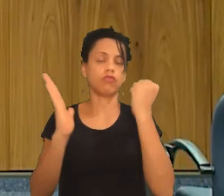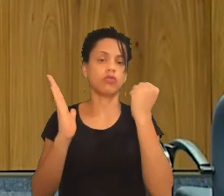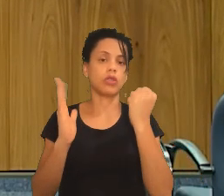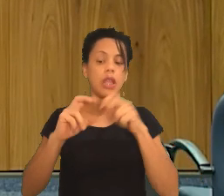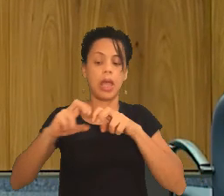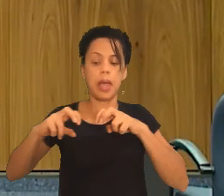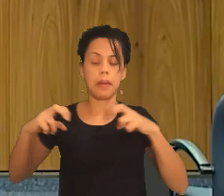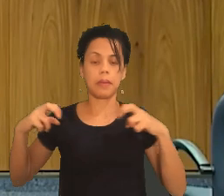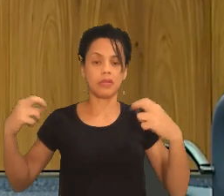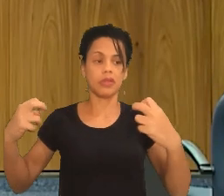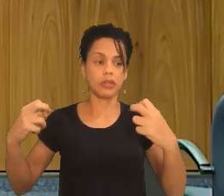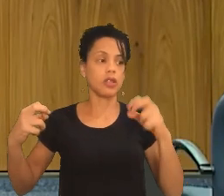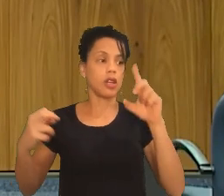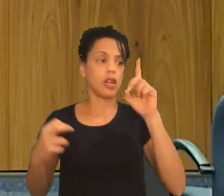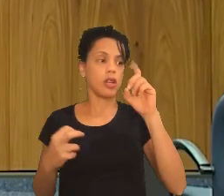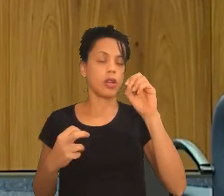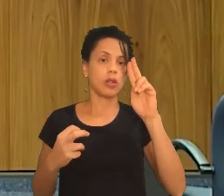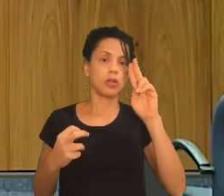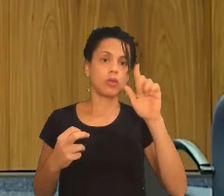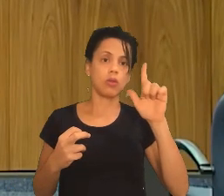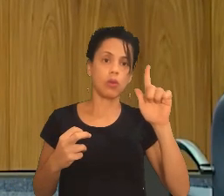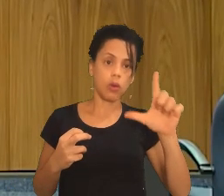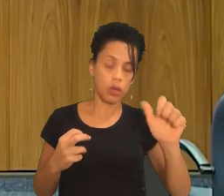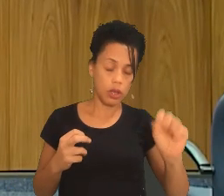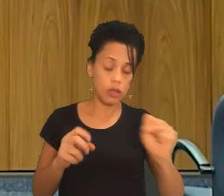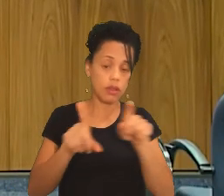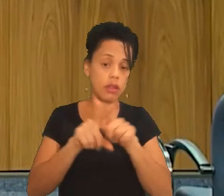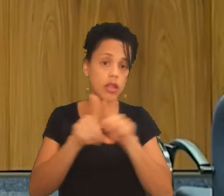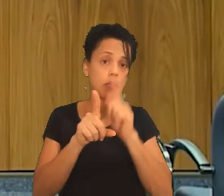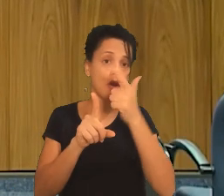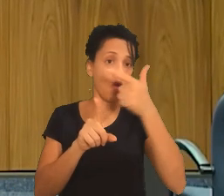por outras lideranças, liderança Guarani, liderança Tupiniquim,